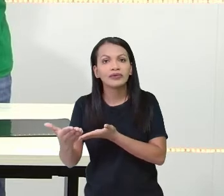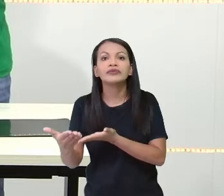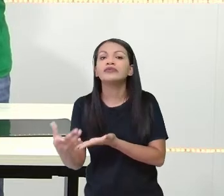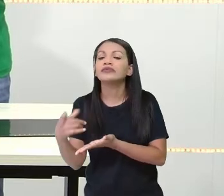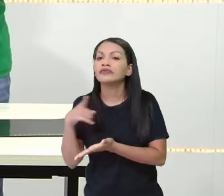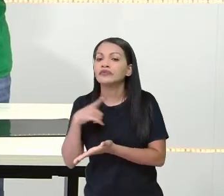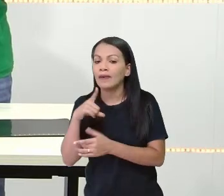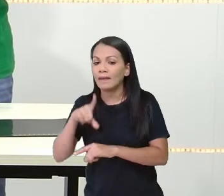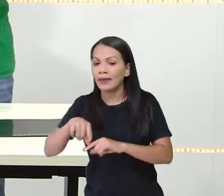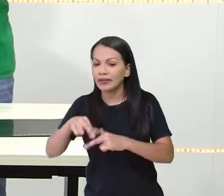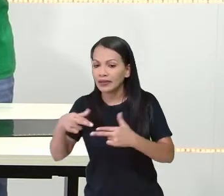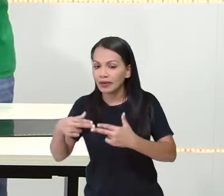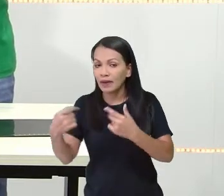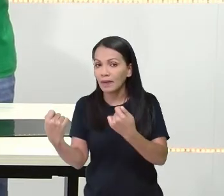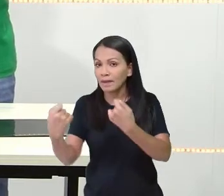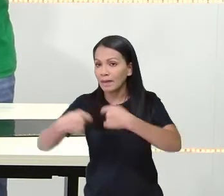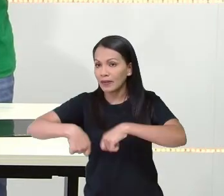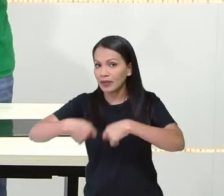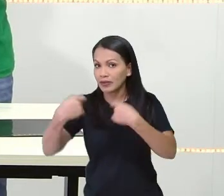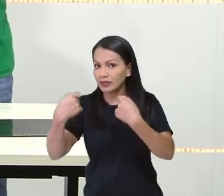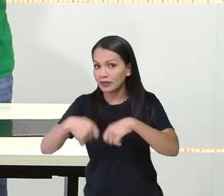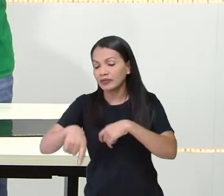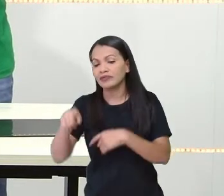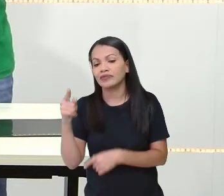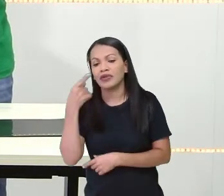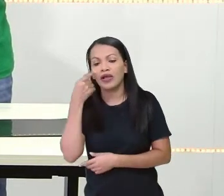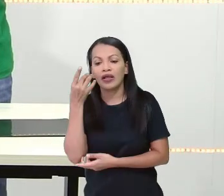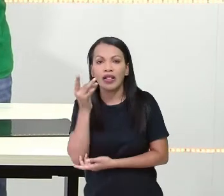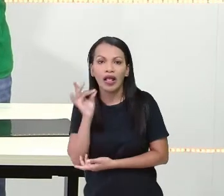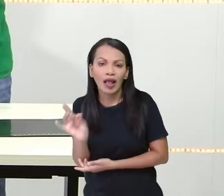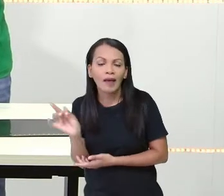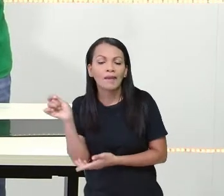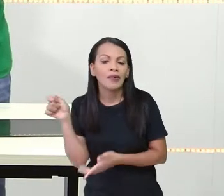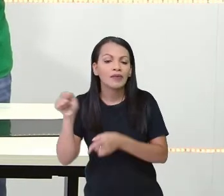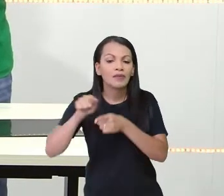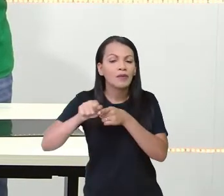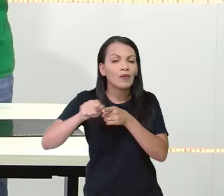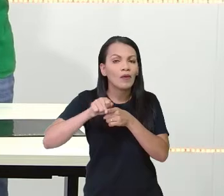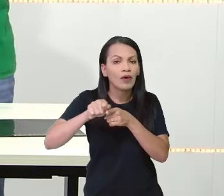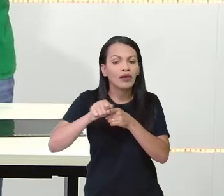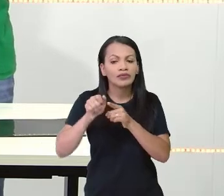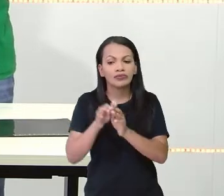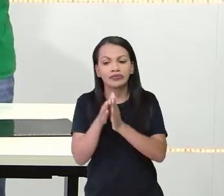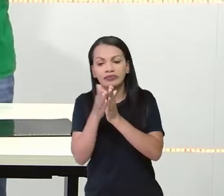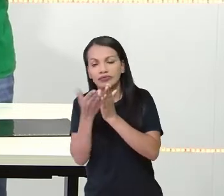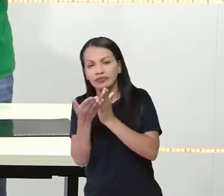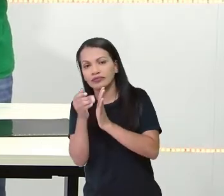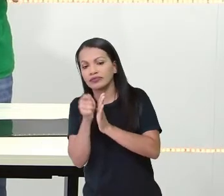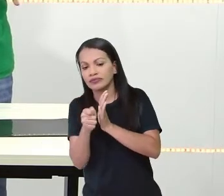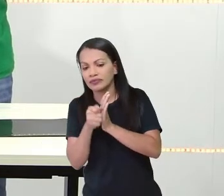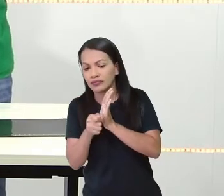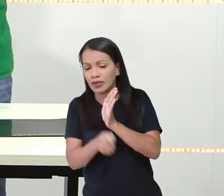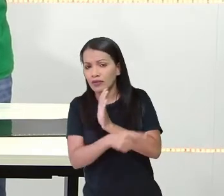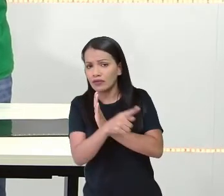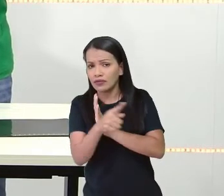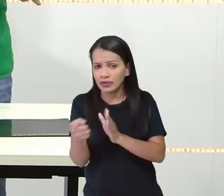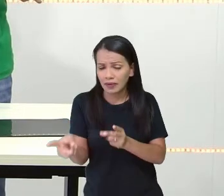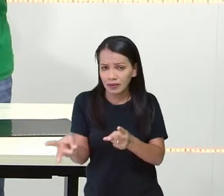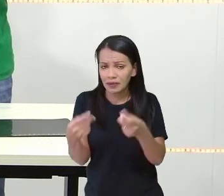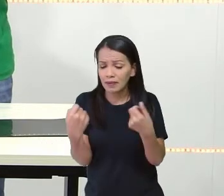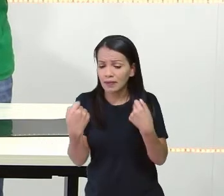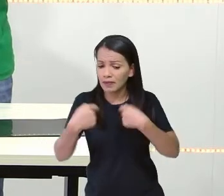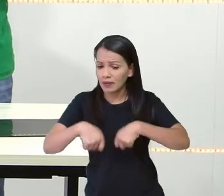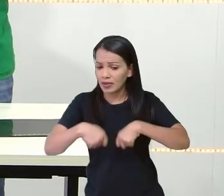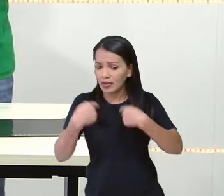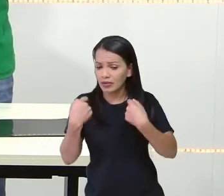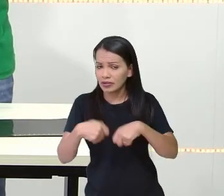que for preciso, tá? Lápis, borracha, caderno, tudo que você for precisar, bota